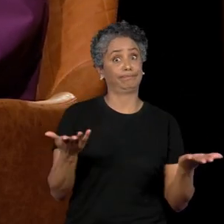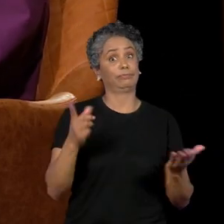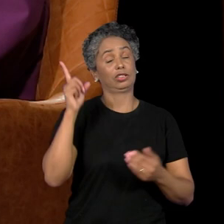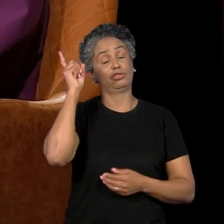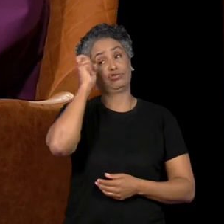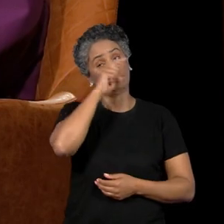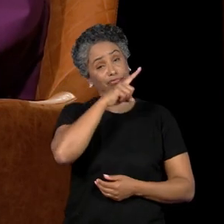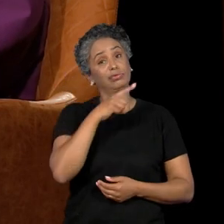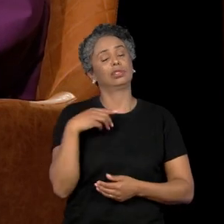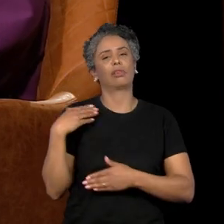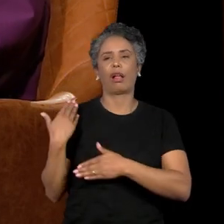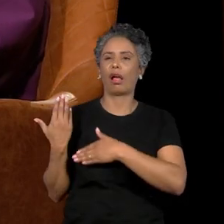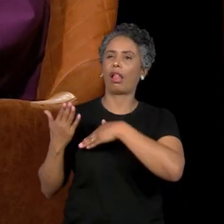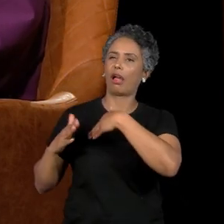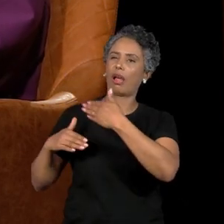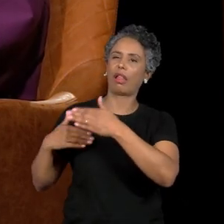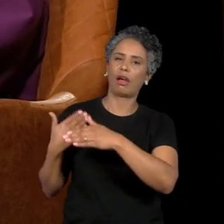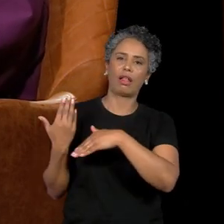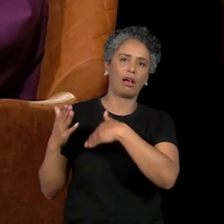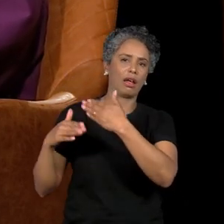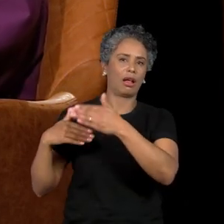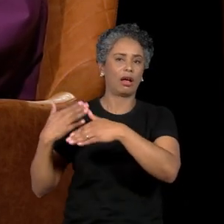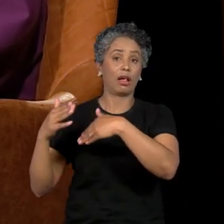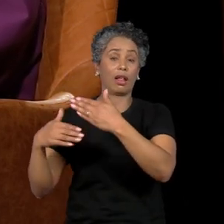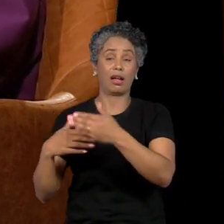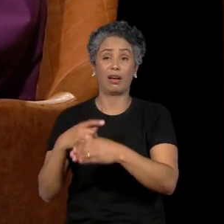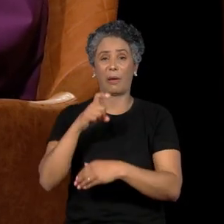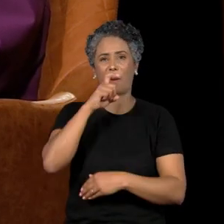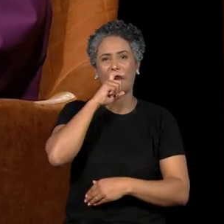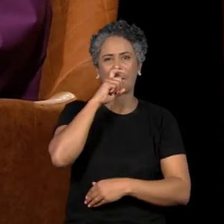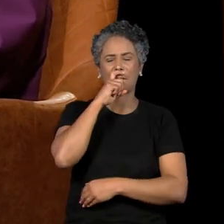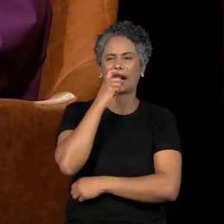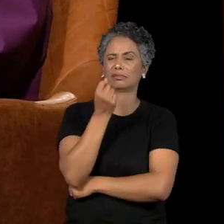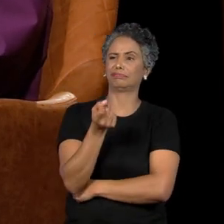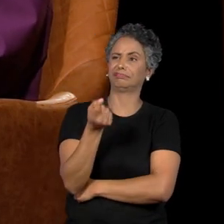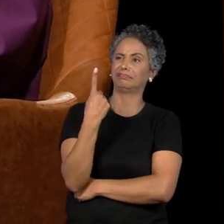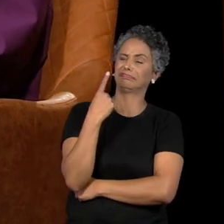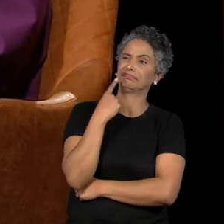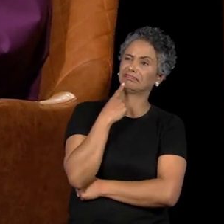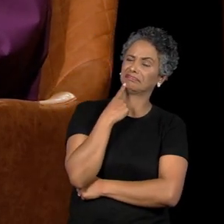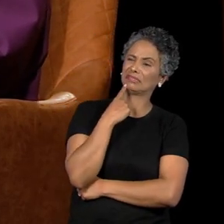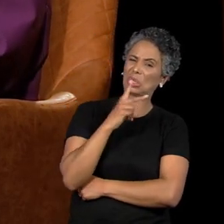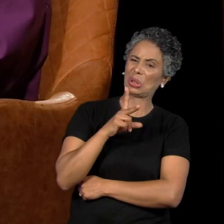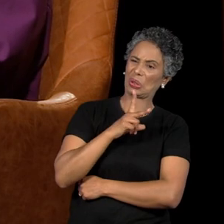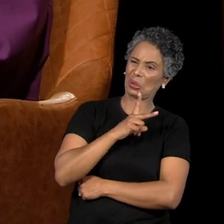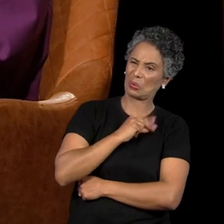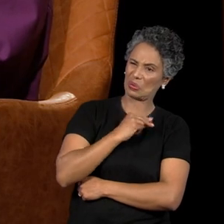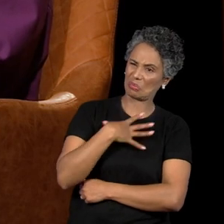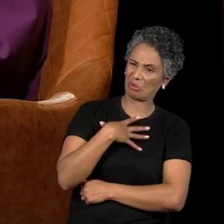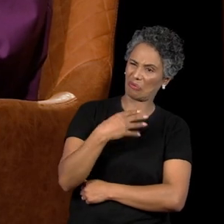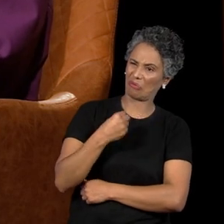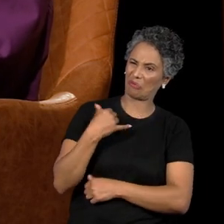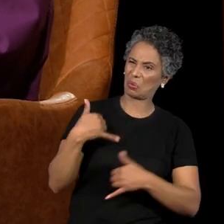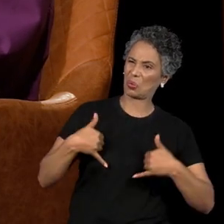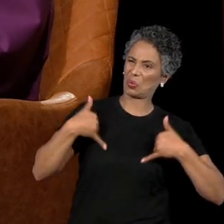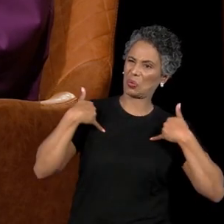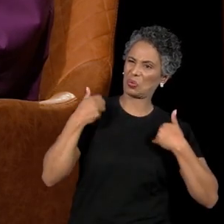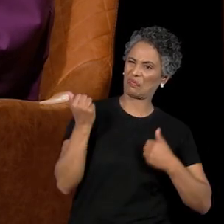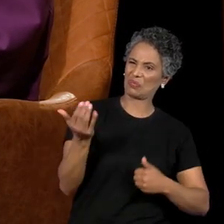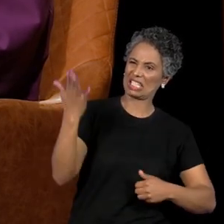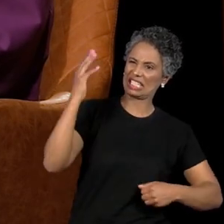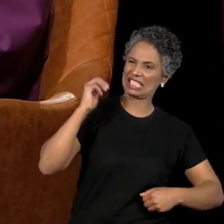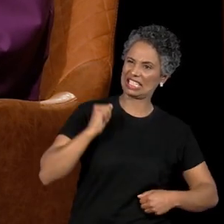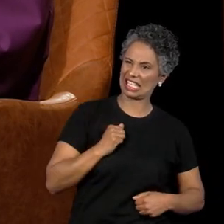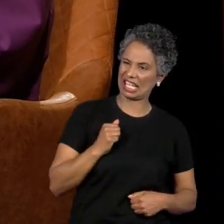desenrolando, mas chegou ao ponto do meu pai ter orgulho desse filho dele. Ele era muito